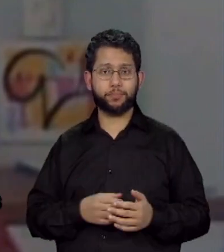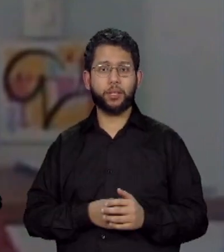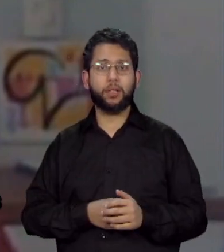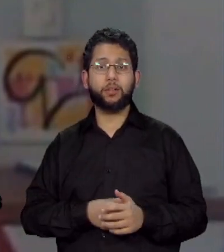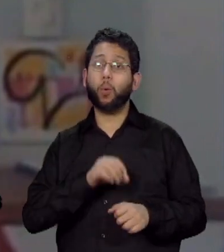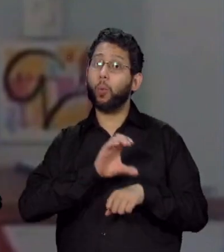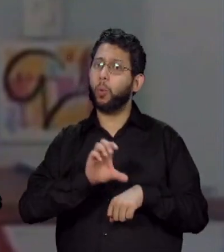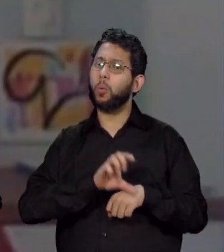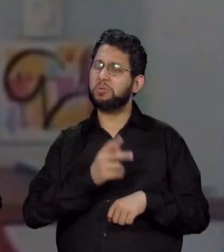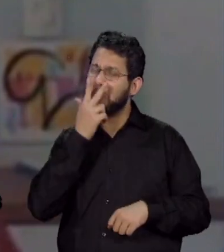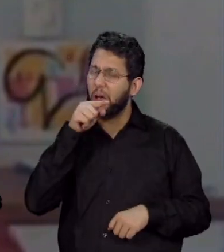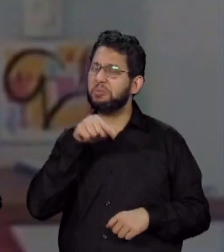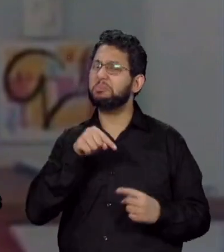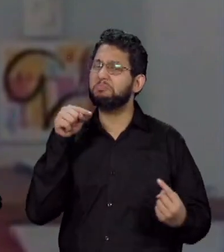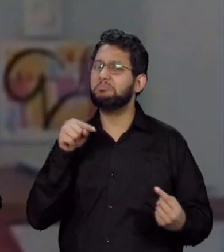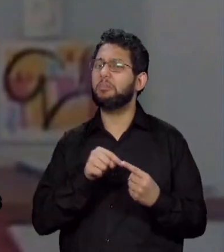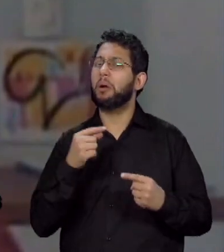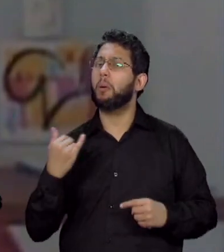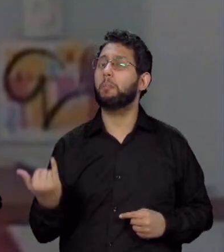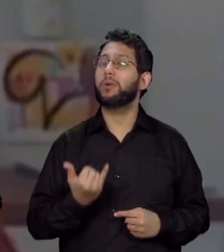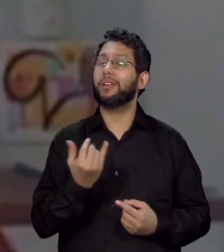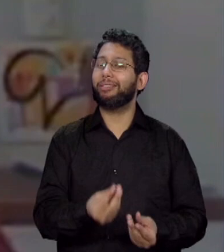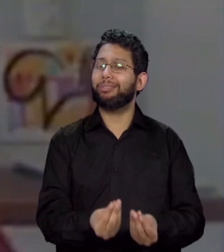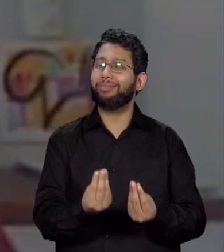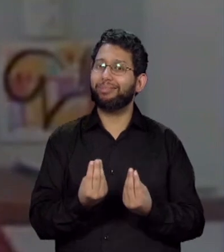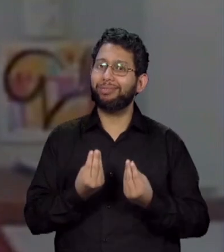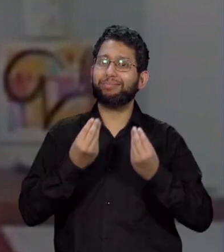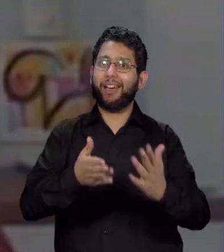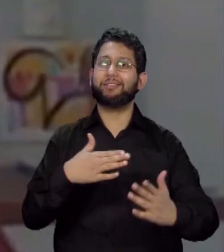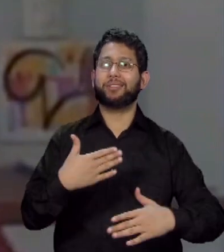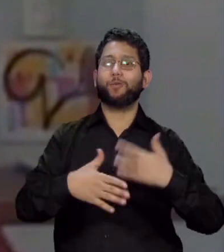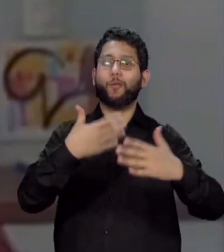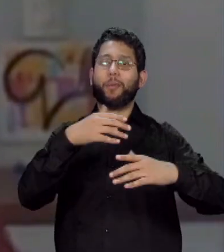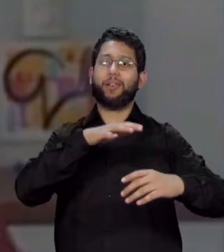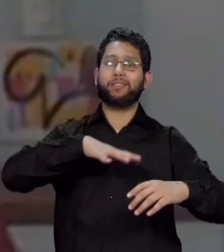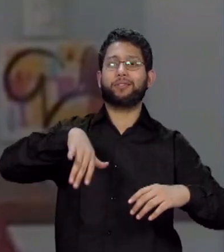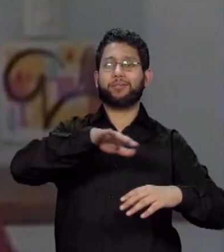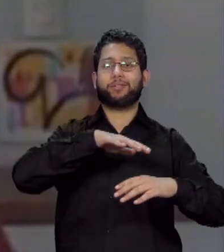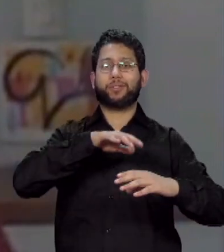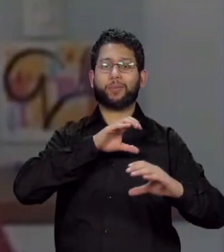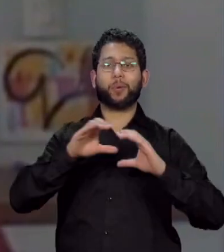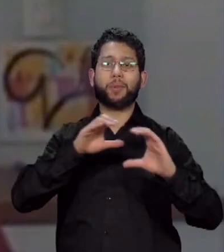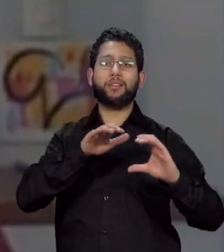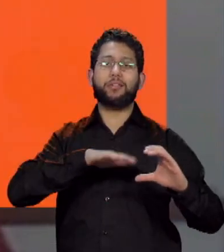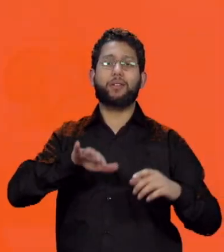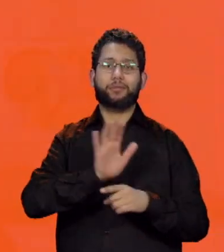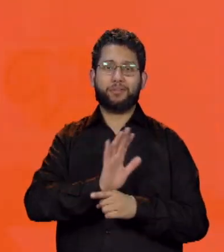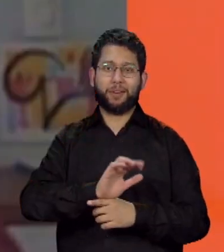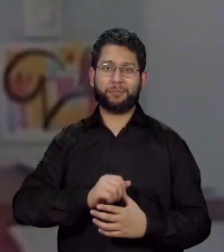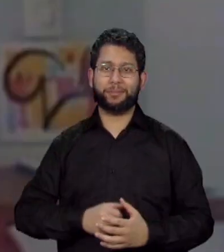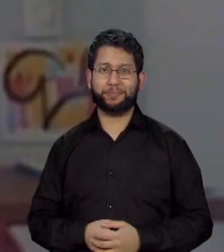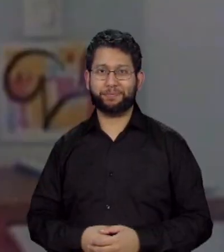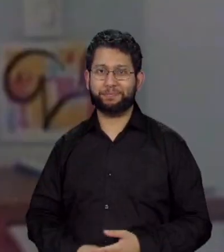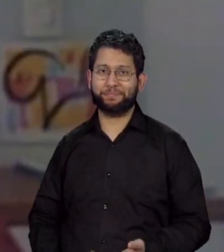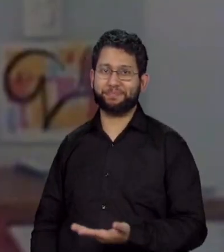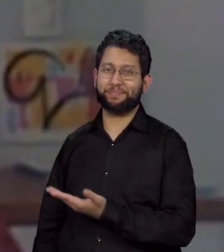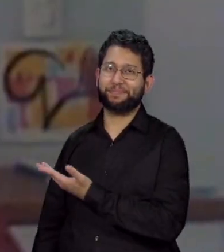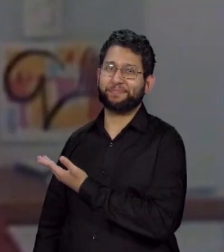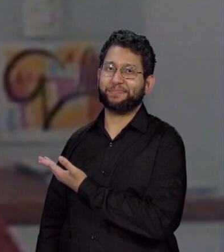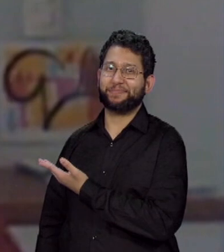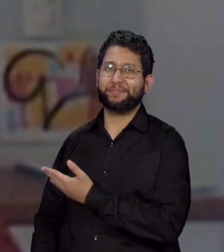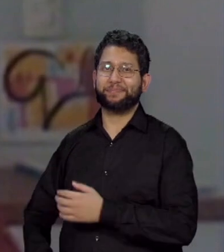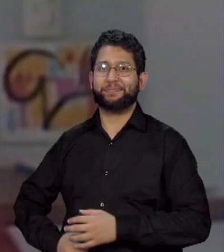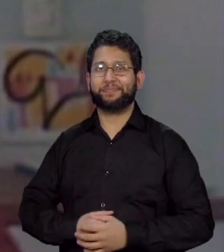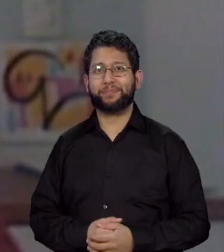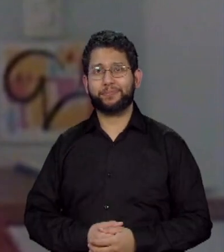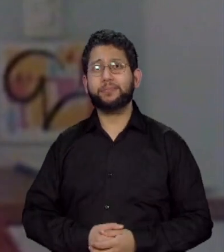cursos são fundamentais para o desenvolvimento da nossa área de comunicação e de cinema, para falar a verdade. Pergunta feita por @ViniSnow.